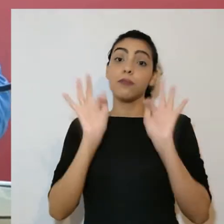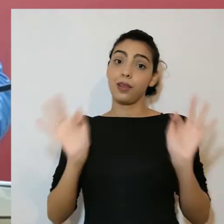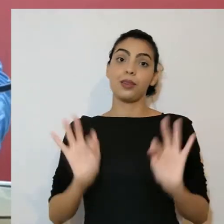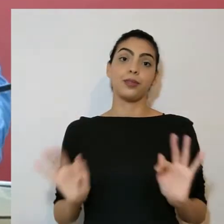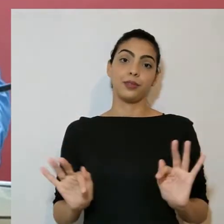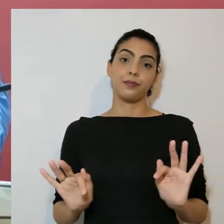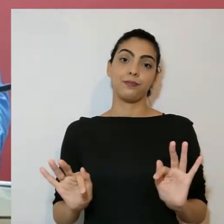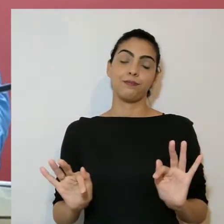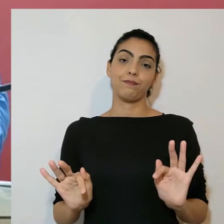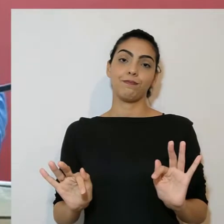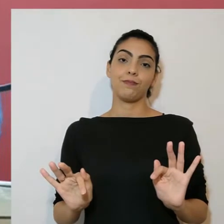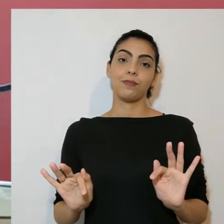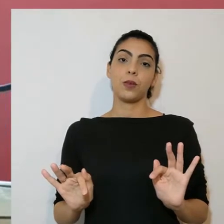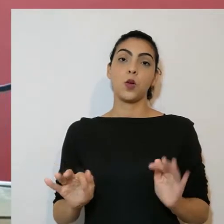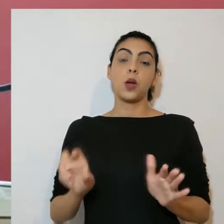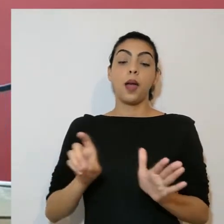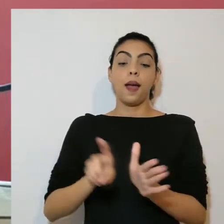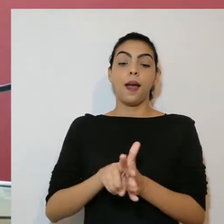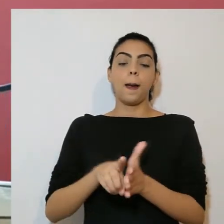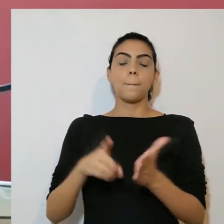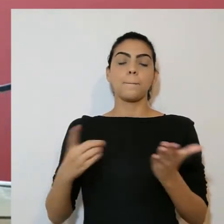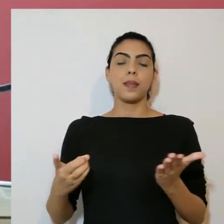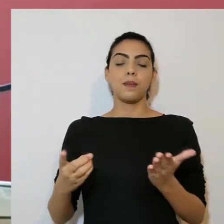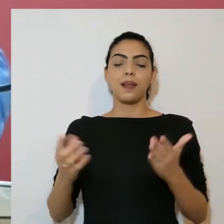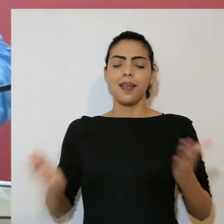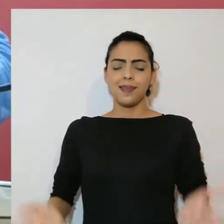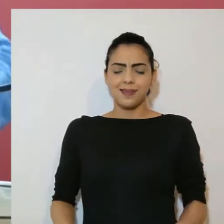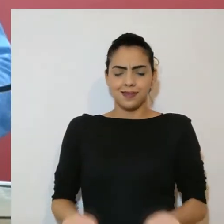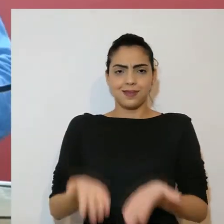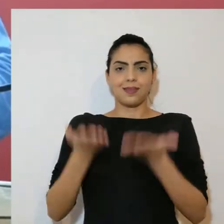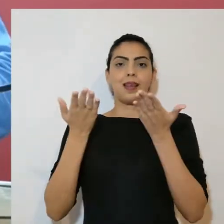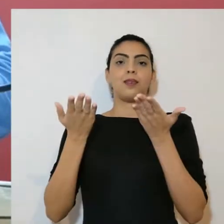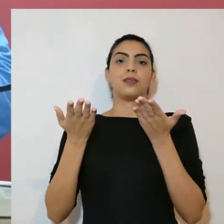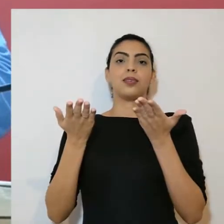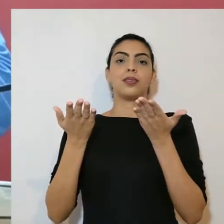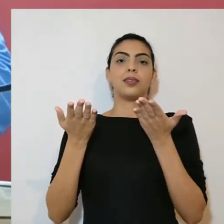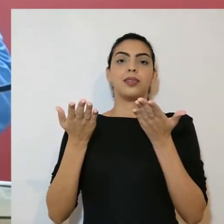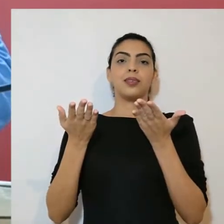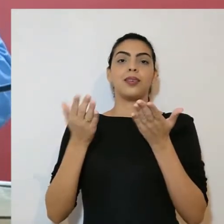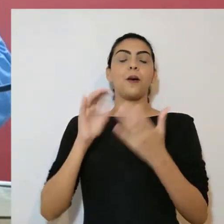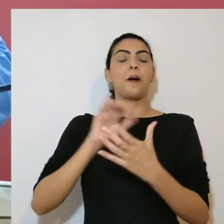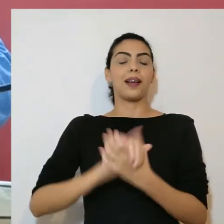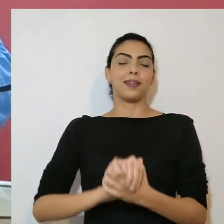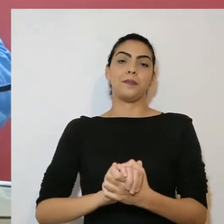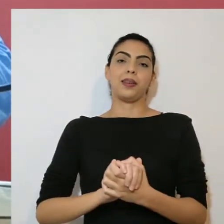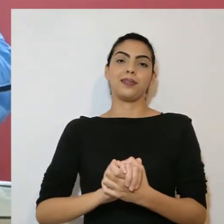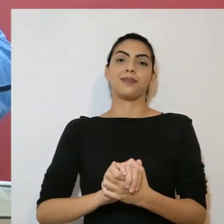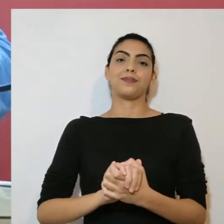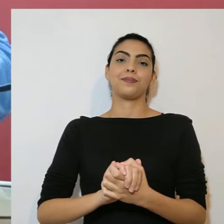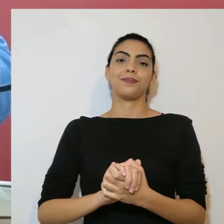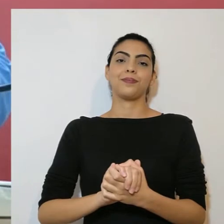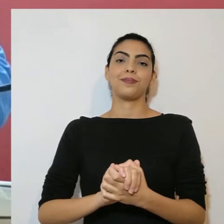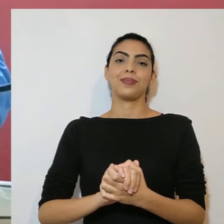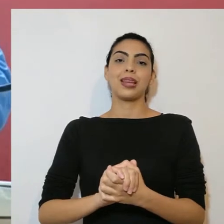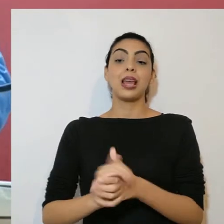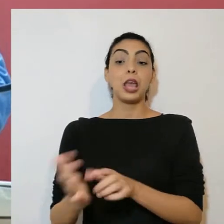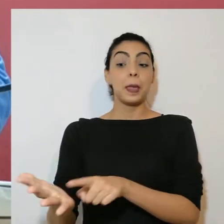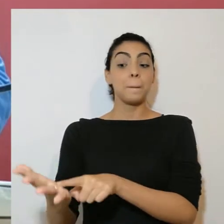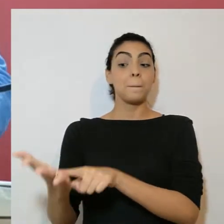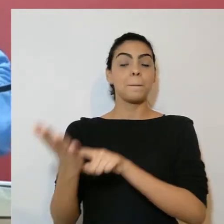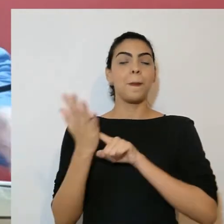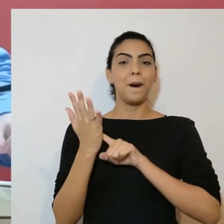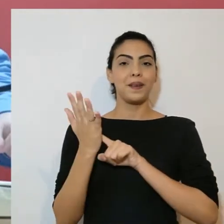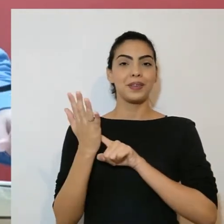casamento feliz. A Bíblia, ela exalta o casamento e ela